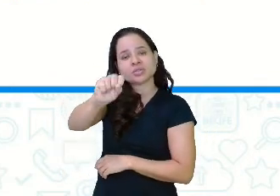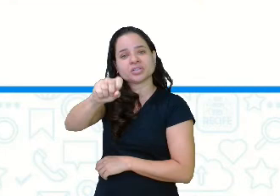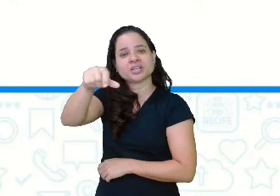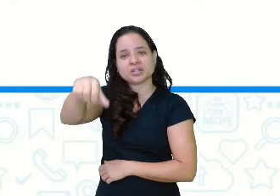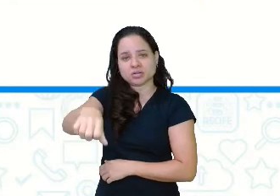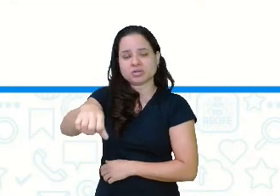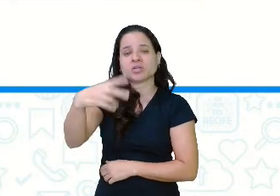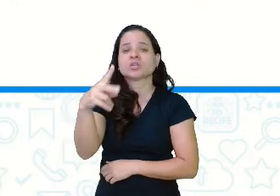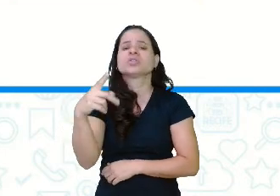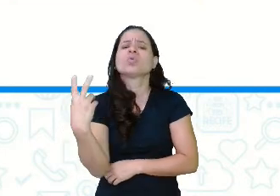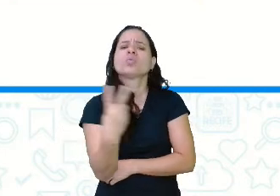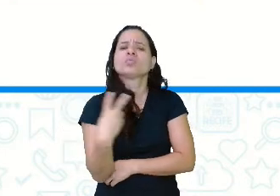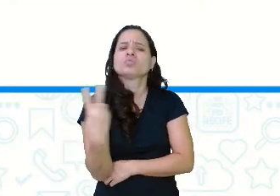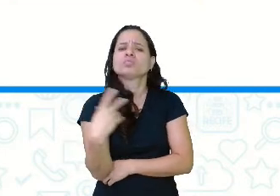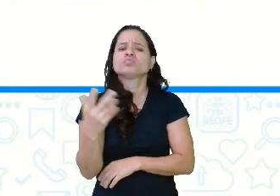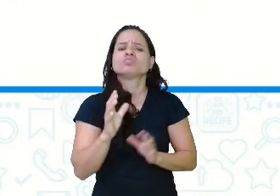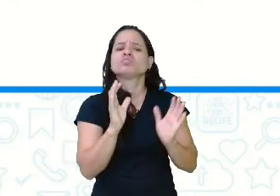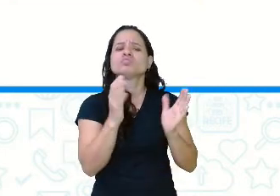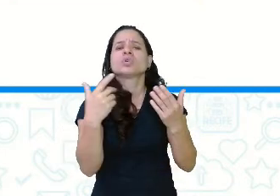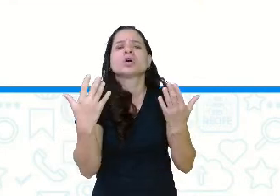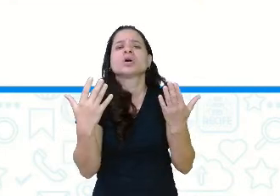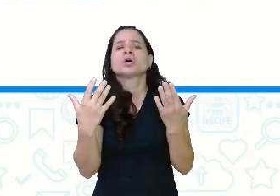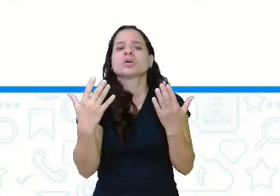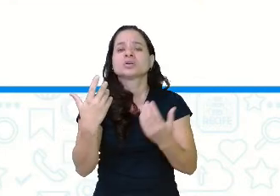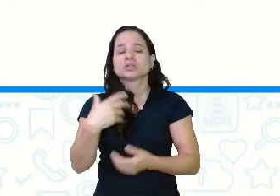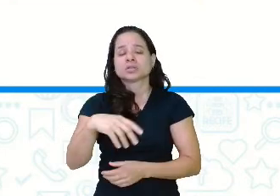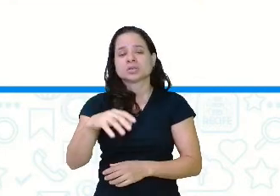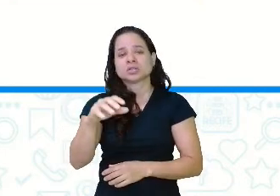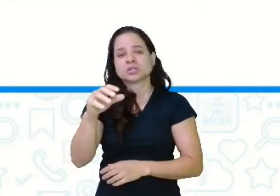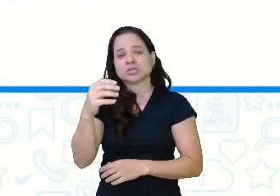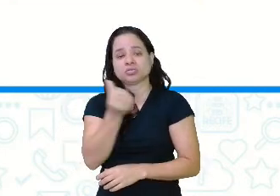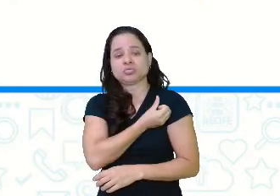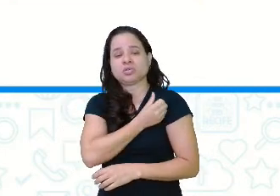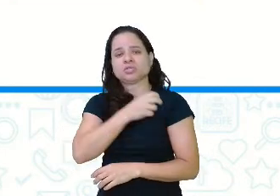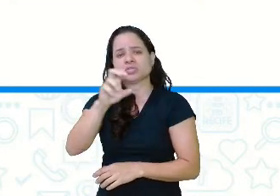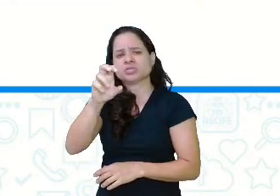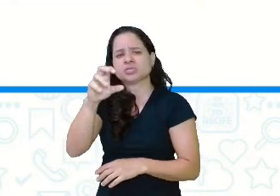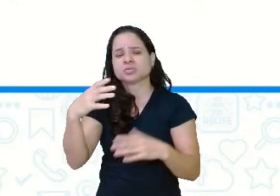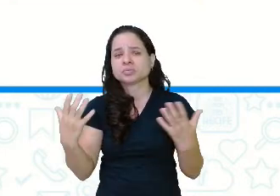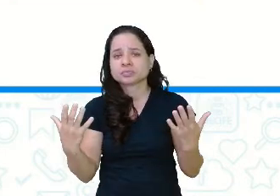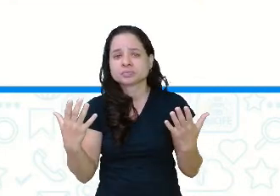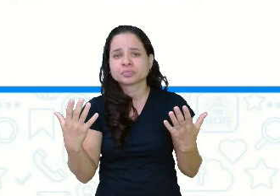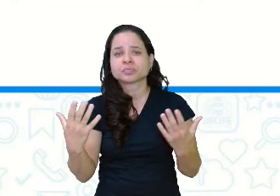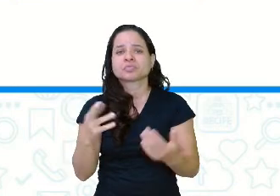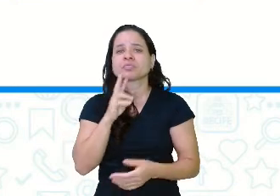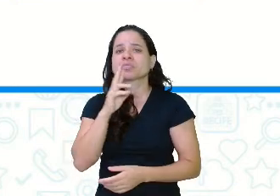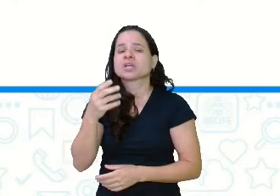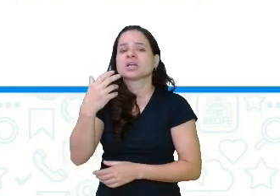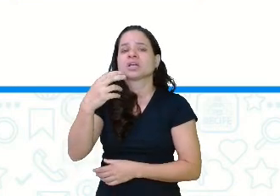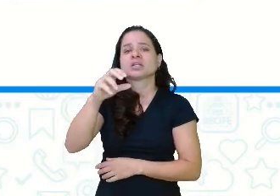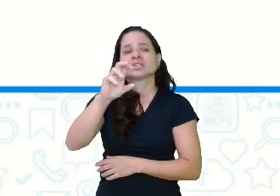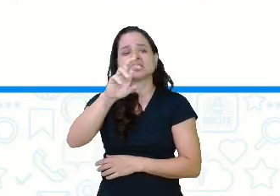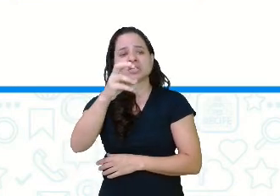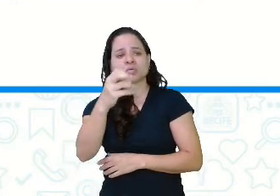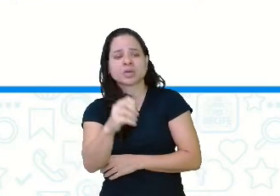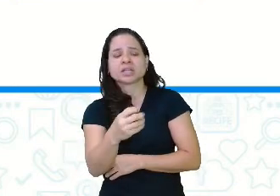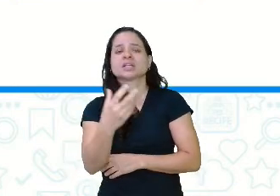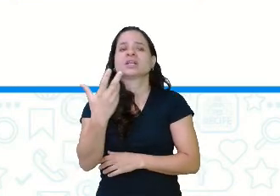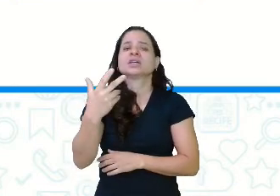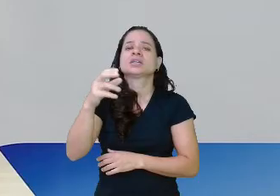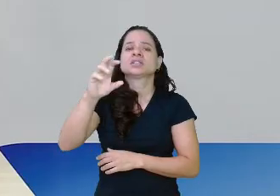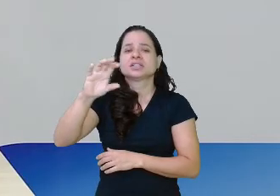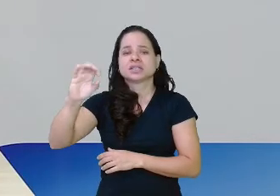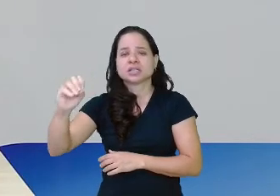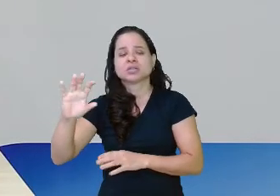15.789, o valor posicional do algarismo 5 é 50, 500 ou